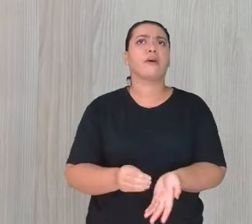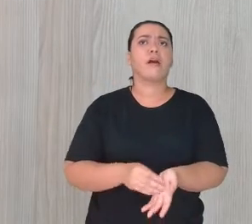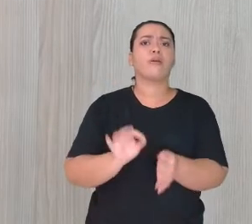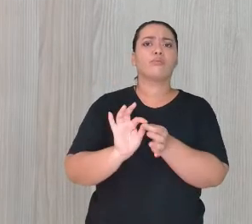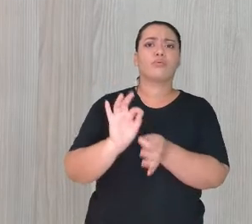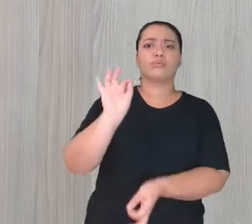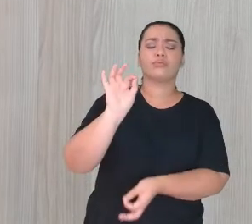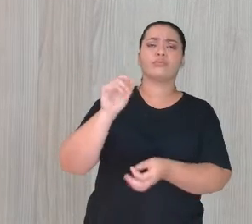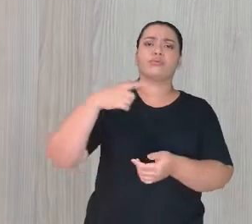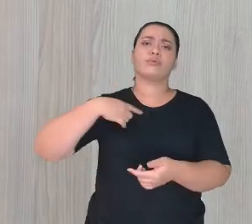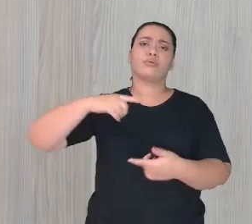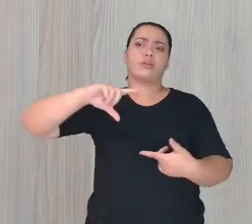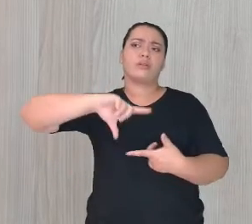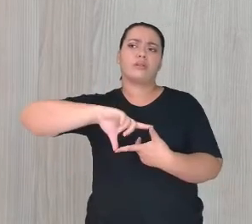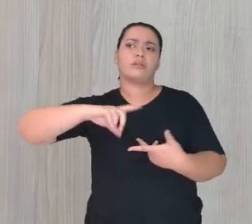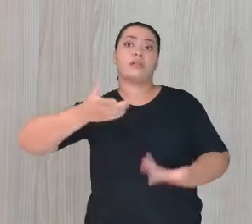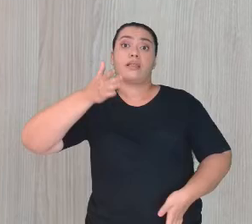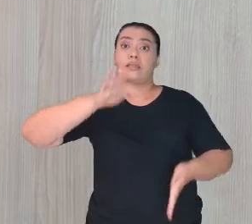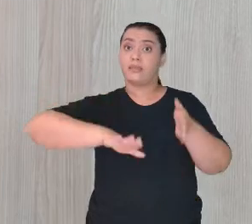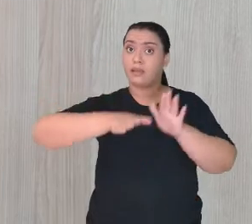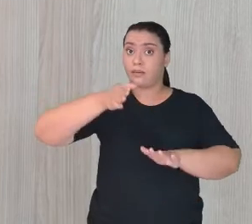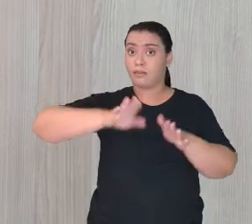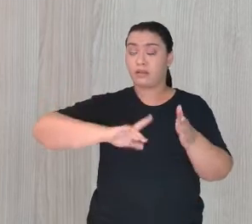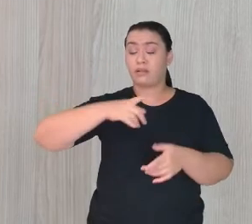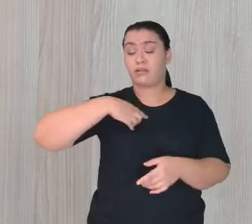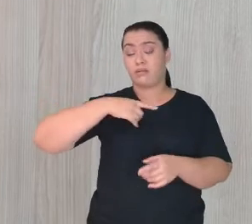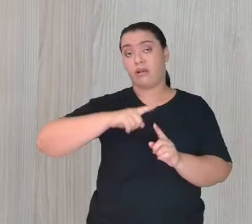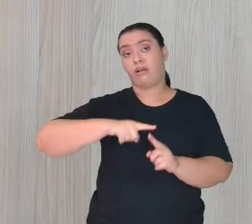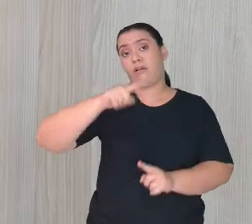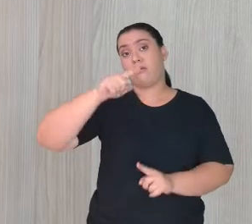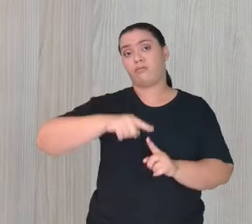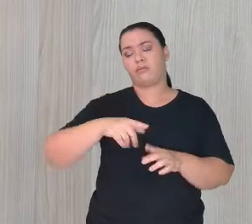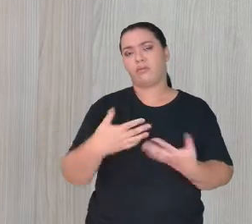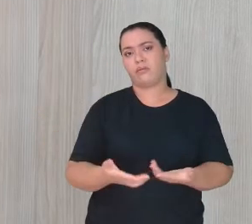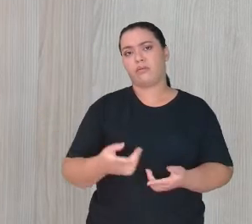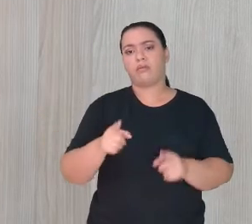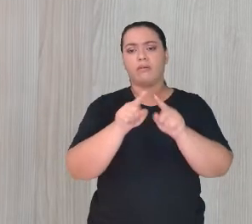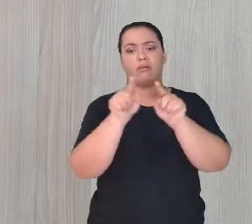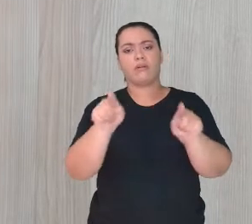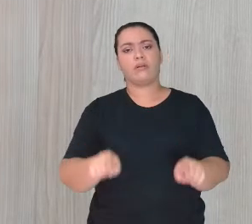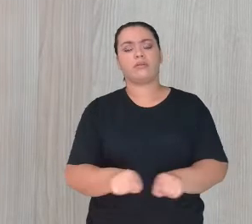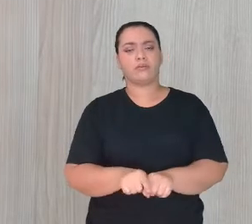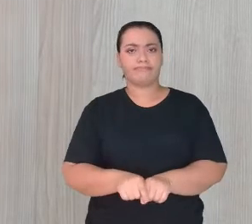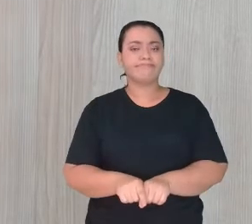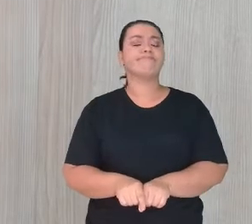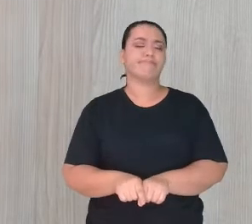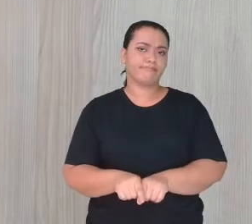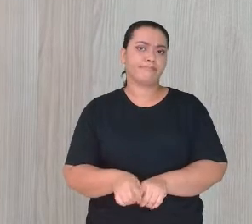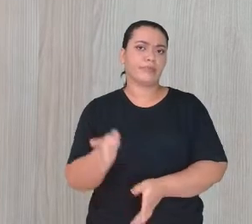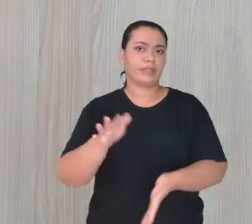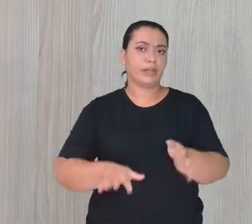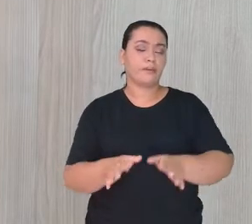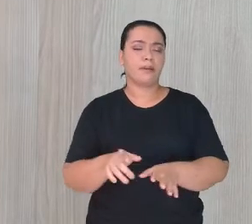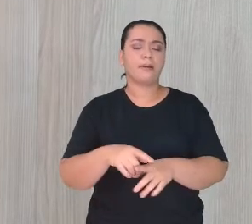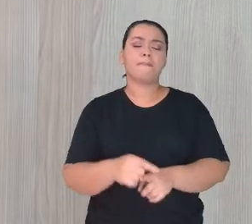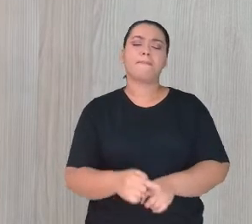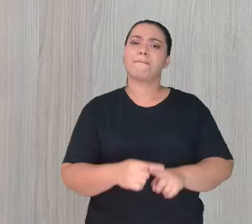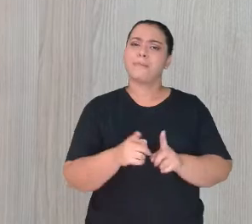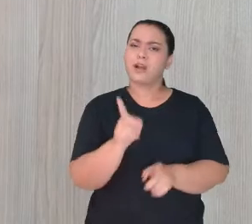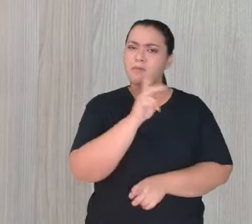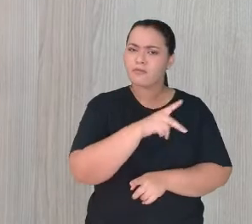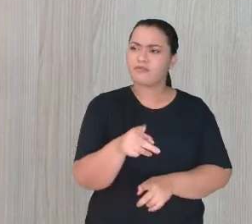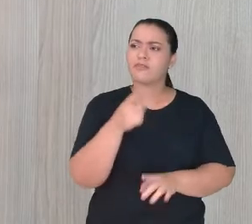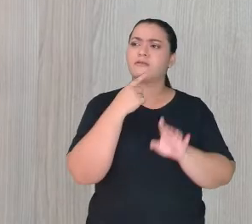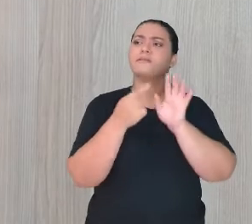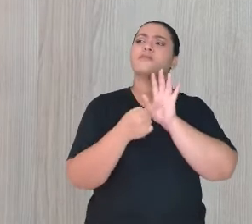do retângulo, né? Que dependendo do valor da altura pode ser ou não um quadrado, né? Mas Ricardo vai mostrar aí para